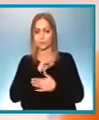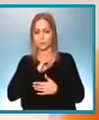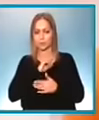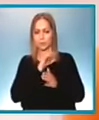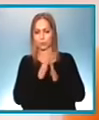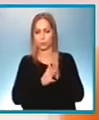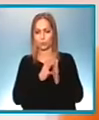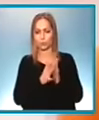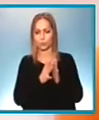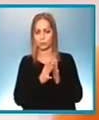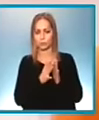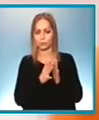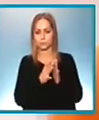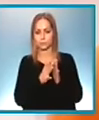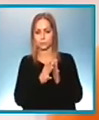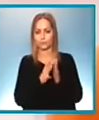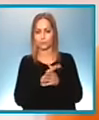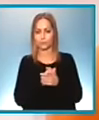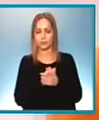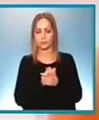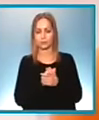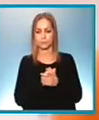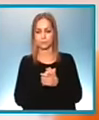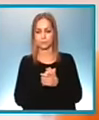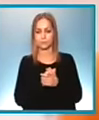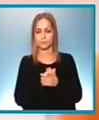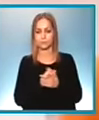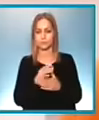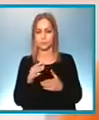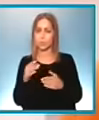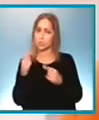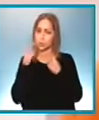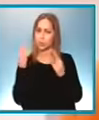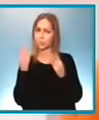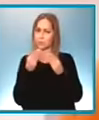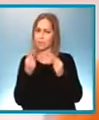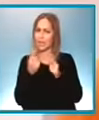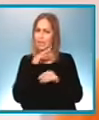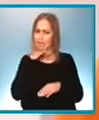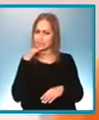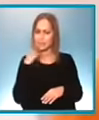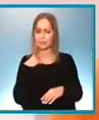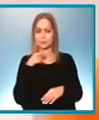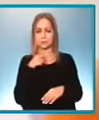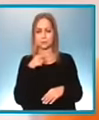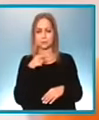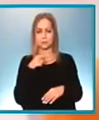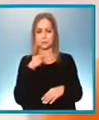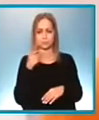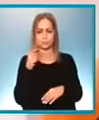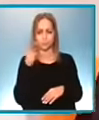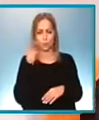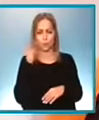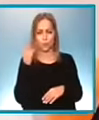produtor da música no rádio, sempre partilha coisas giras, e era para ouvir qualquer